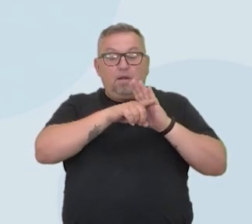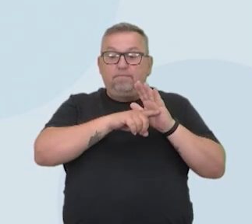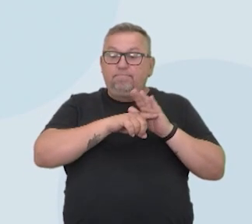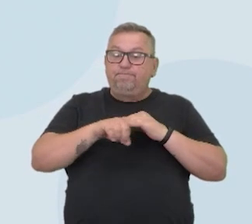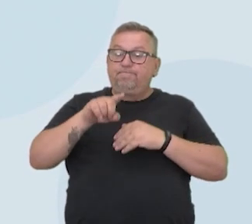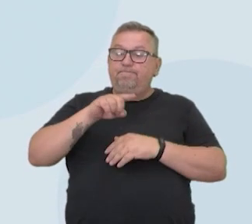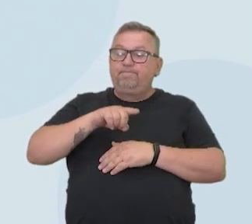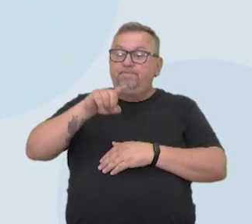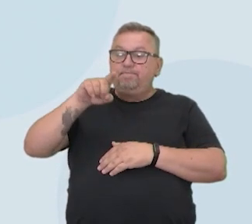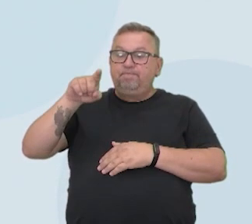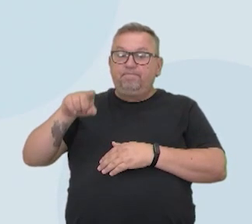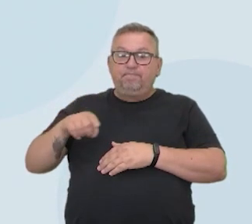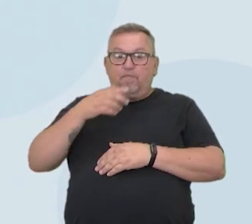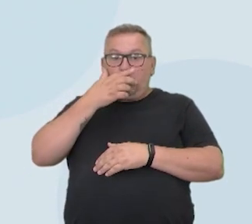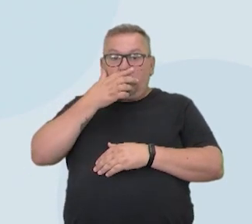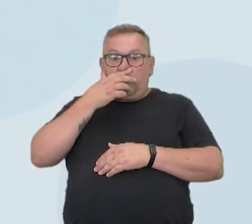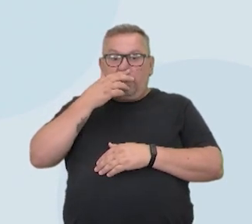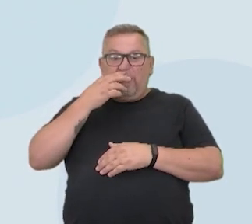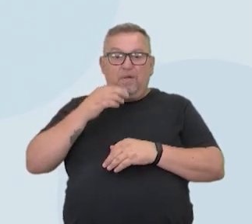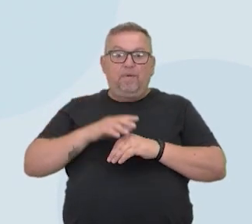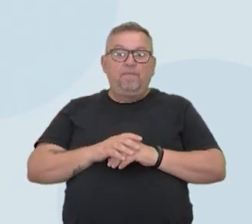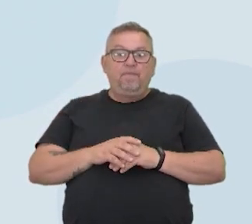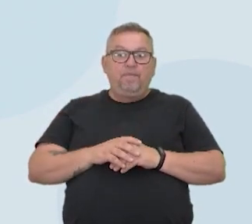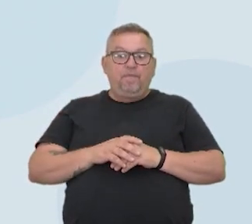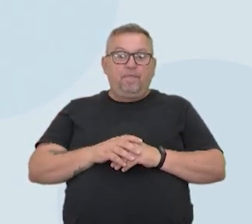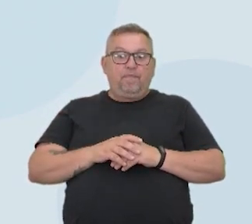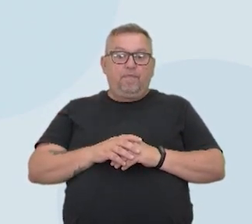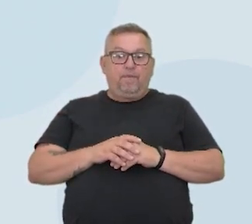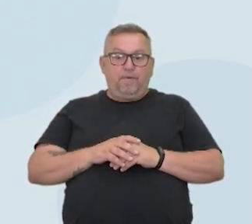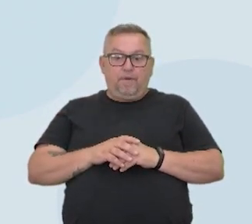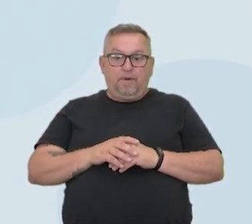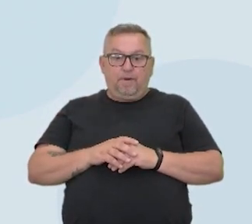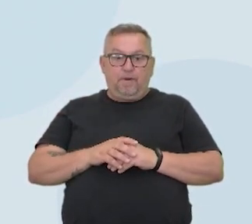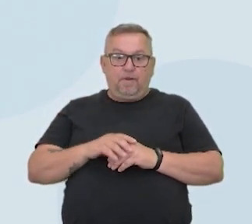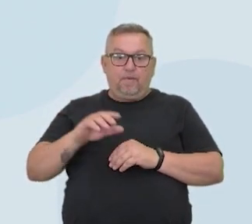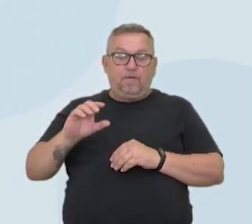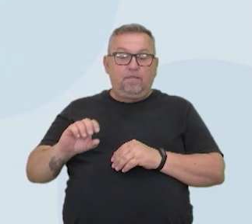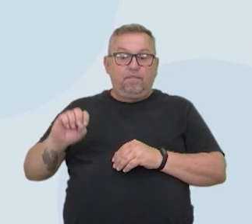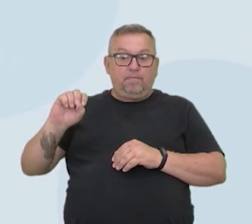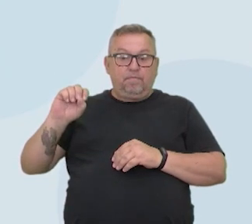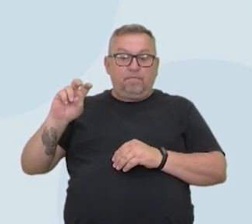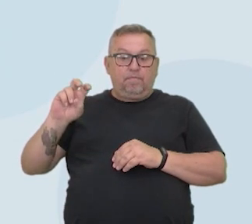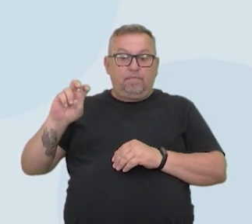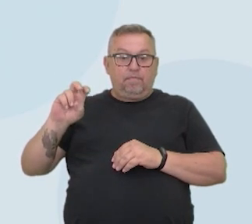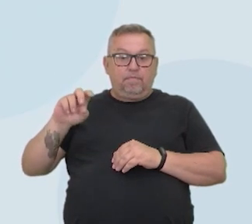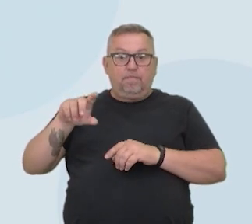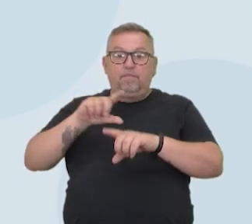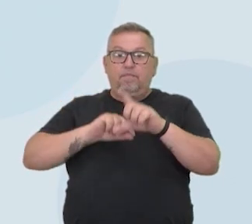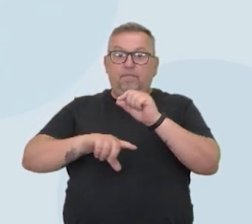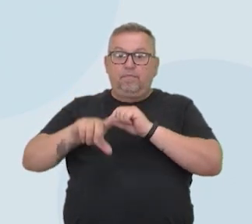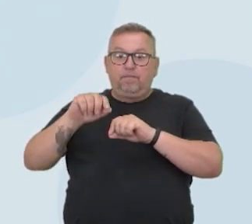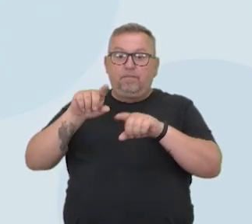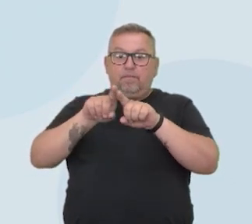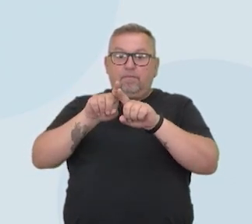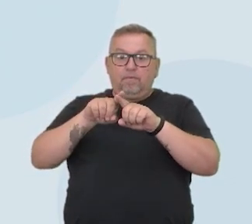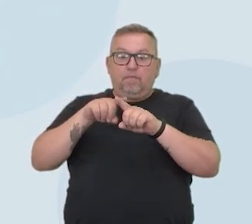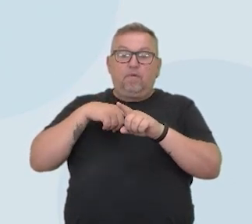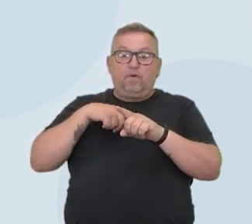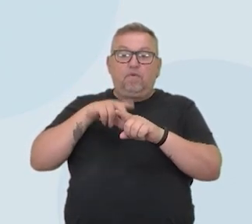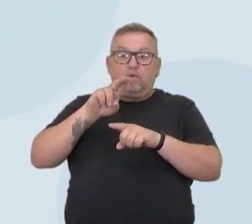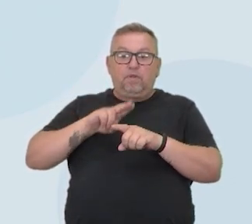à investigação científica. E também a MIFCNT 05, selecionar e mobilizar intencionalmente